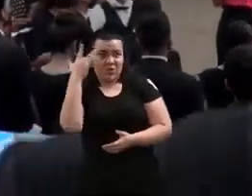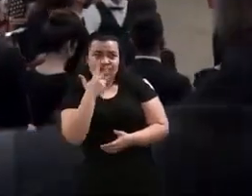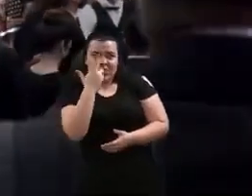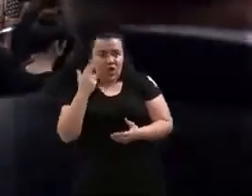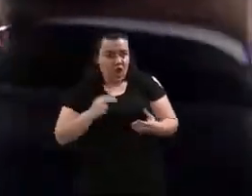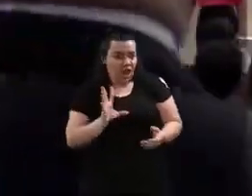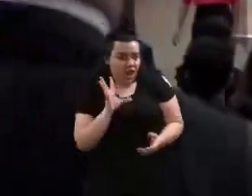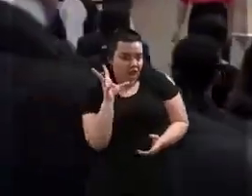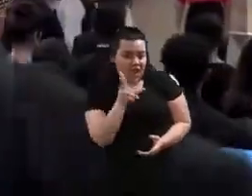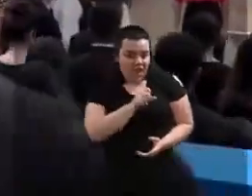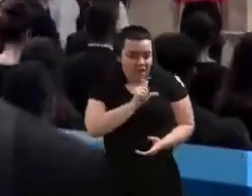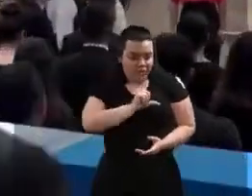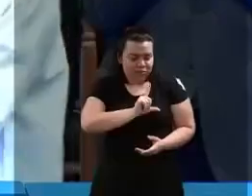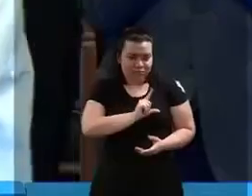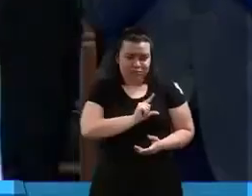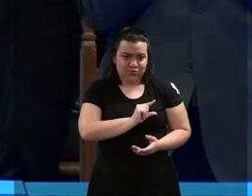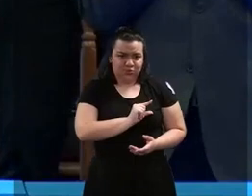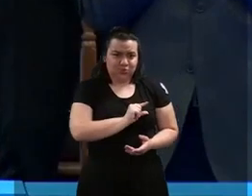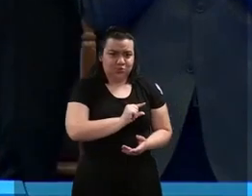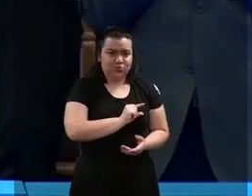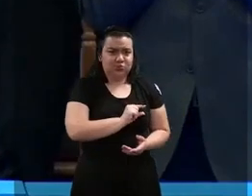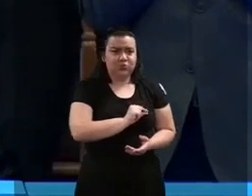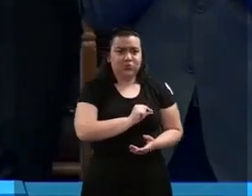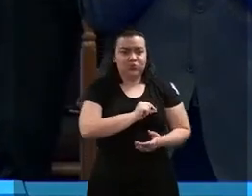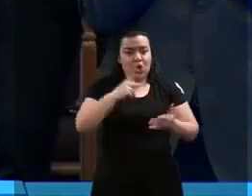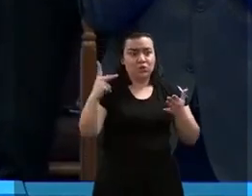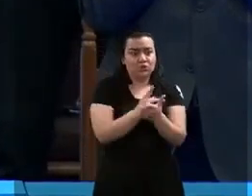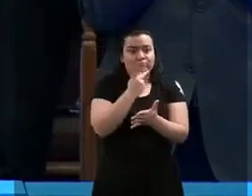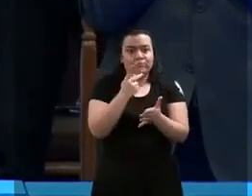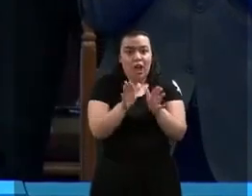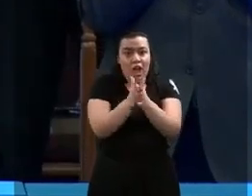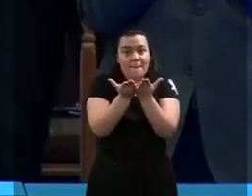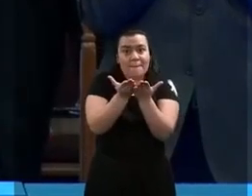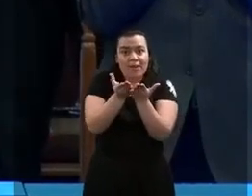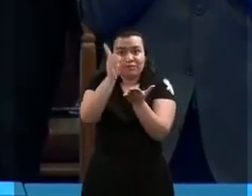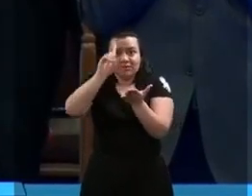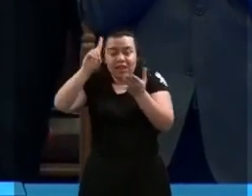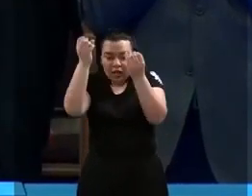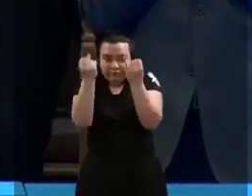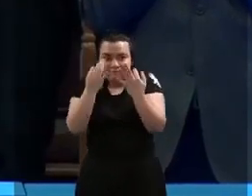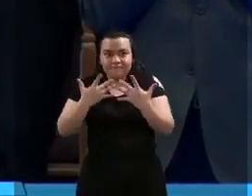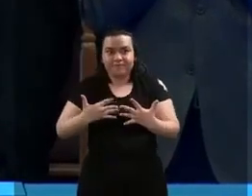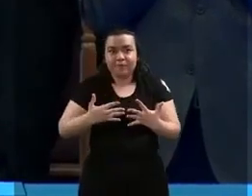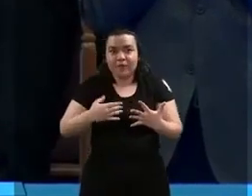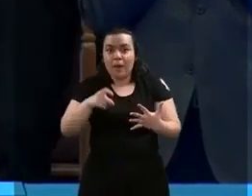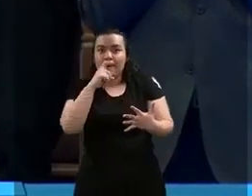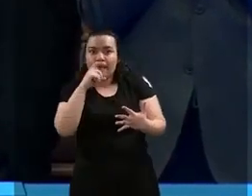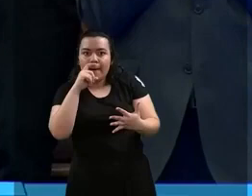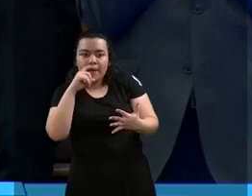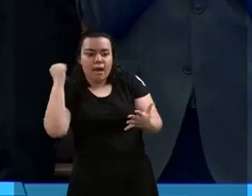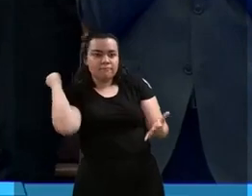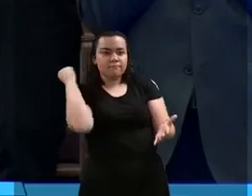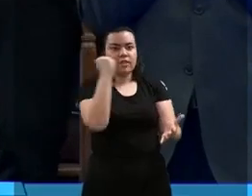Chegaria o tempo em que os pais matariam os seus filhos. Mas eu também vos profetizei por meio do